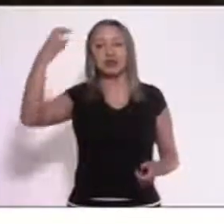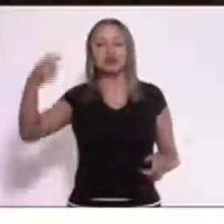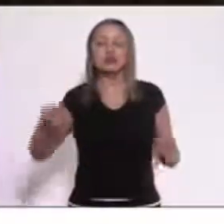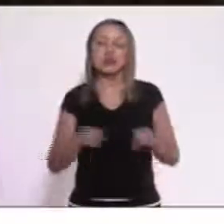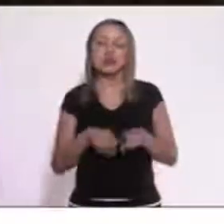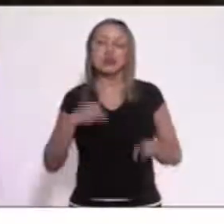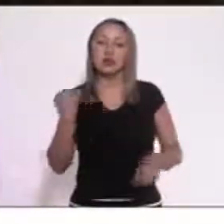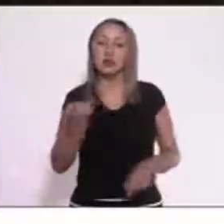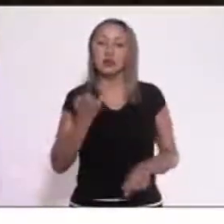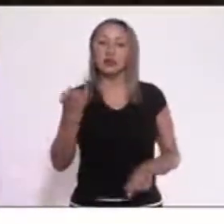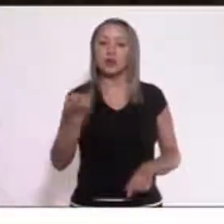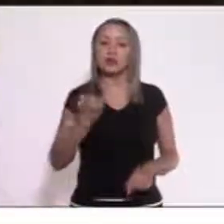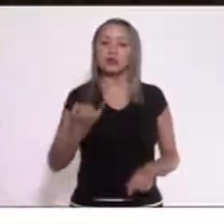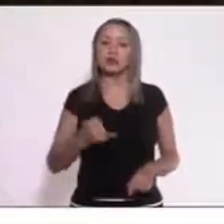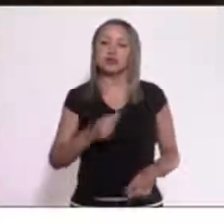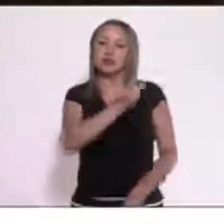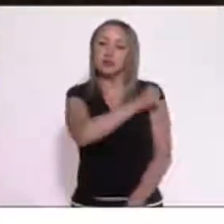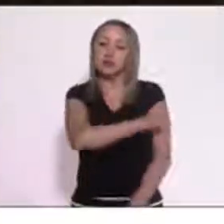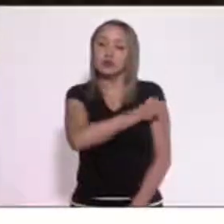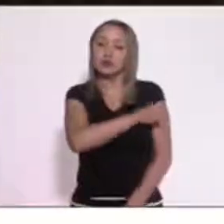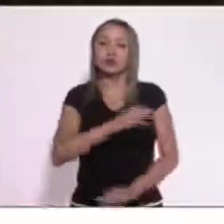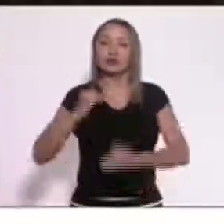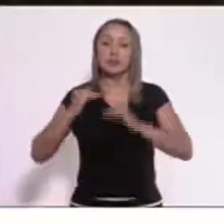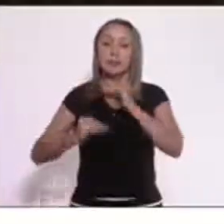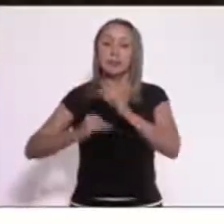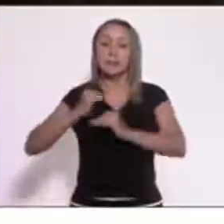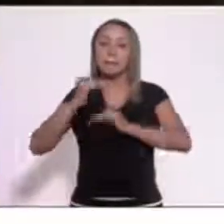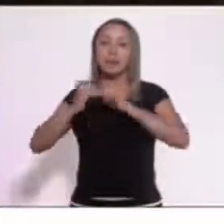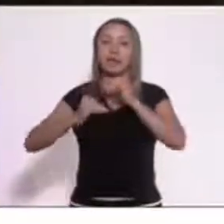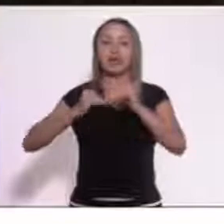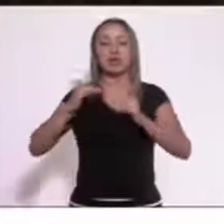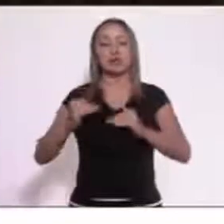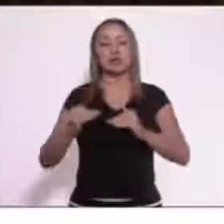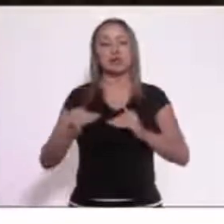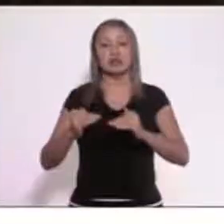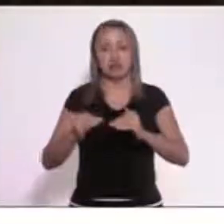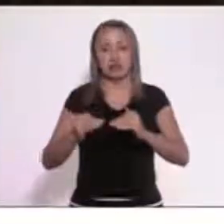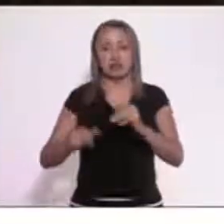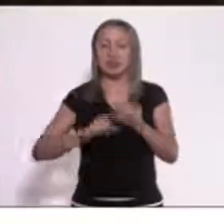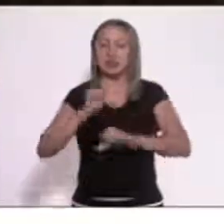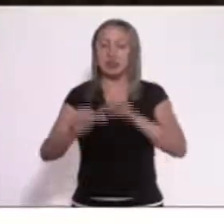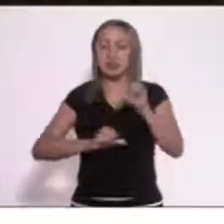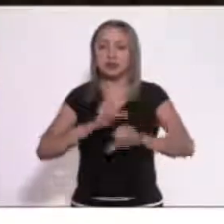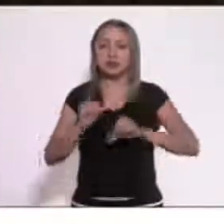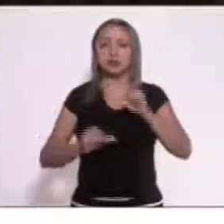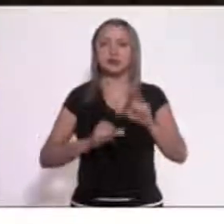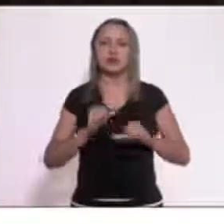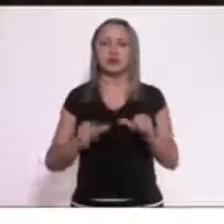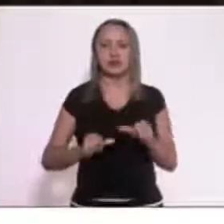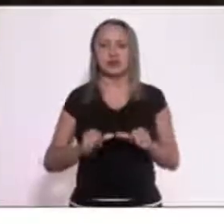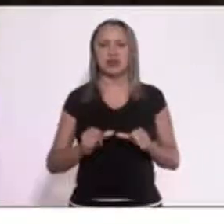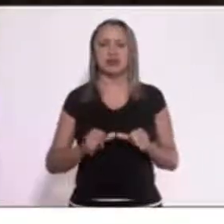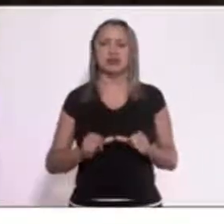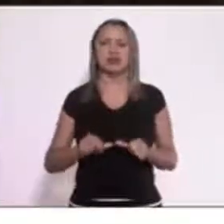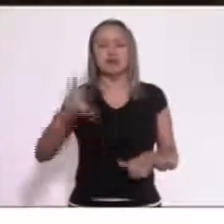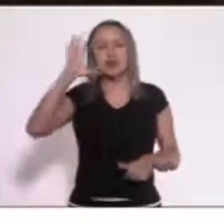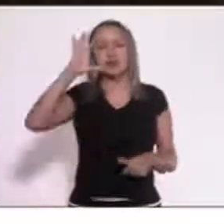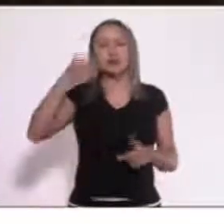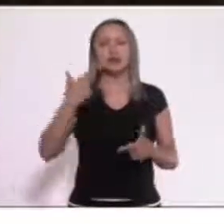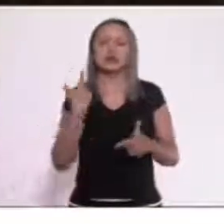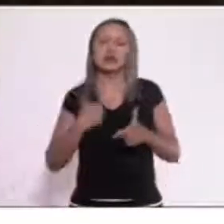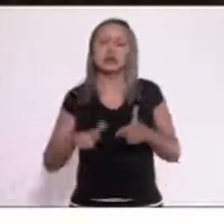para que realmente esse Estado possa ter condições de sair da situação em que se encontra, de penúria,